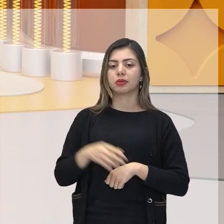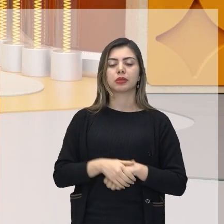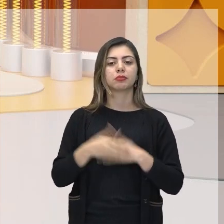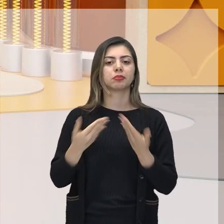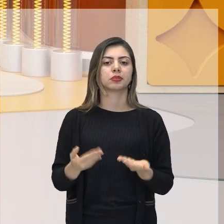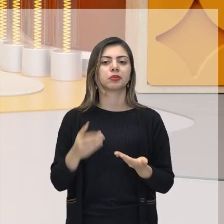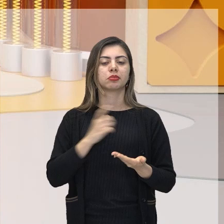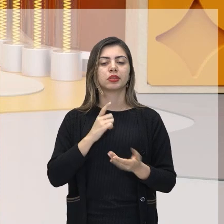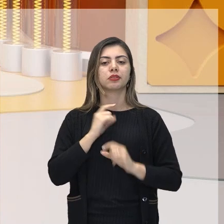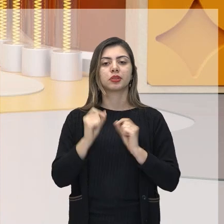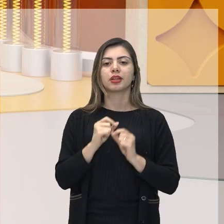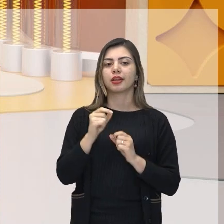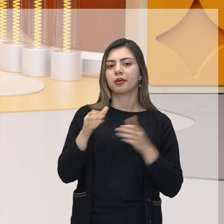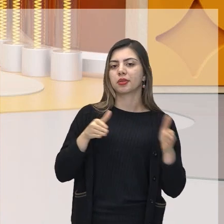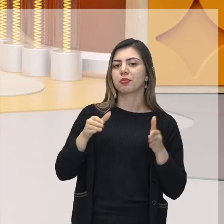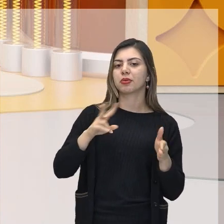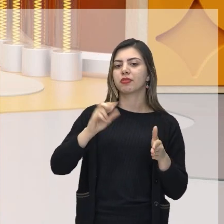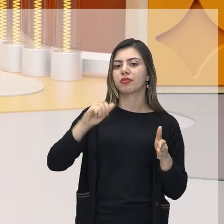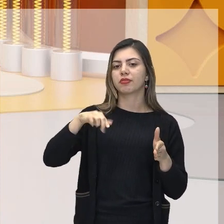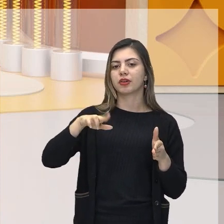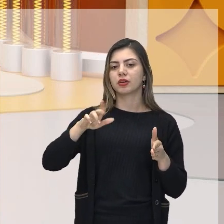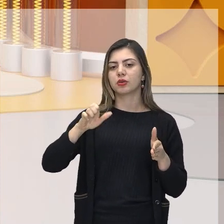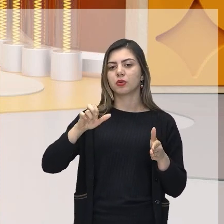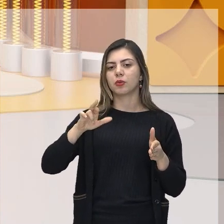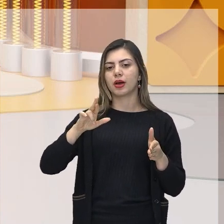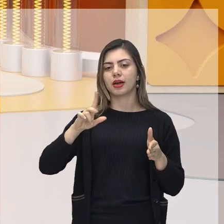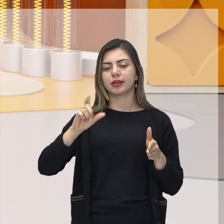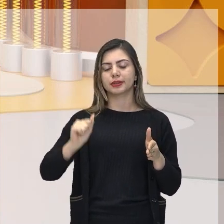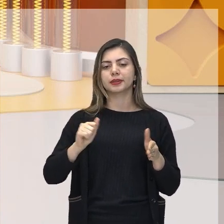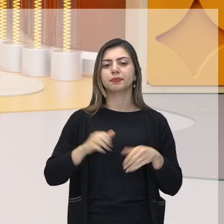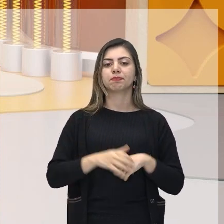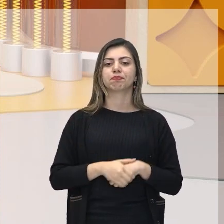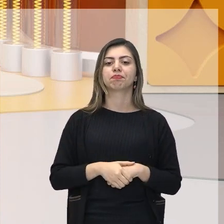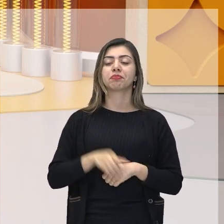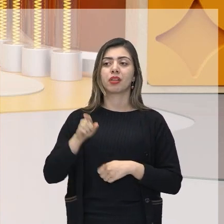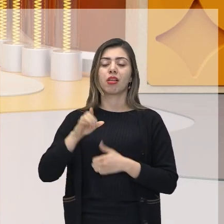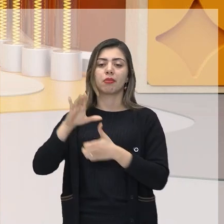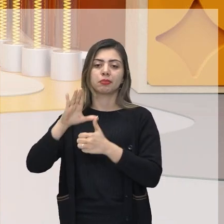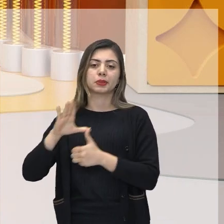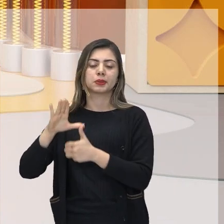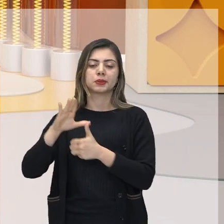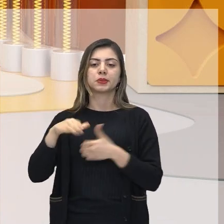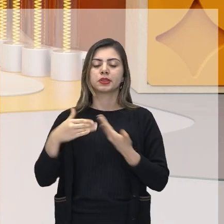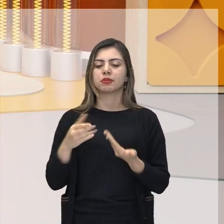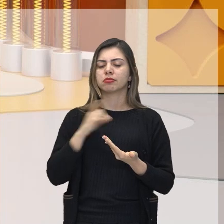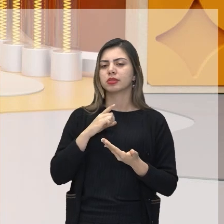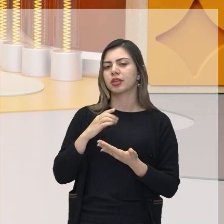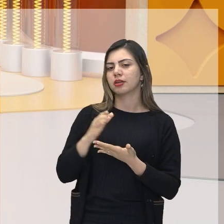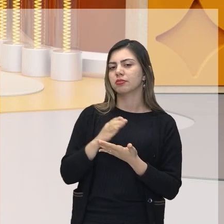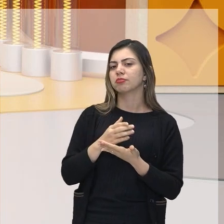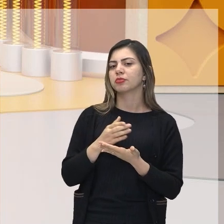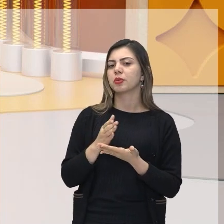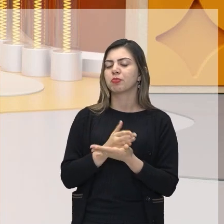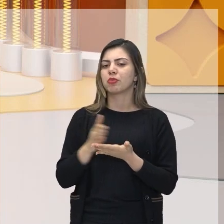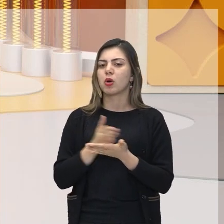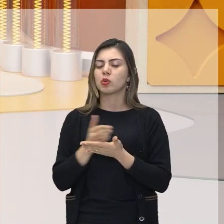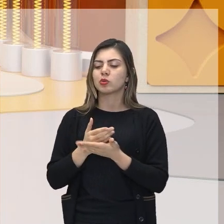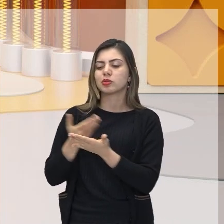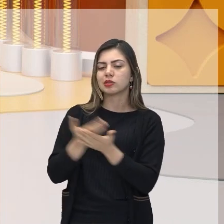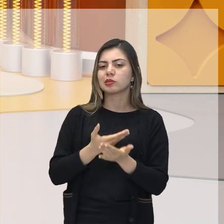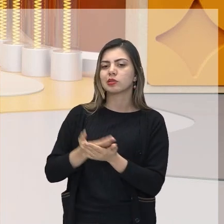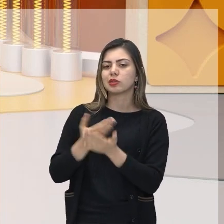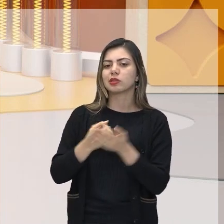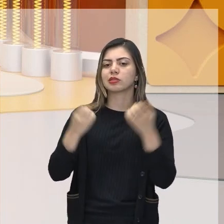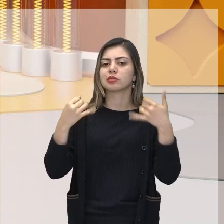na vanguarda naquele momento na América do Sul. Gente, muitos historiadores dizem que o Paraguai